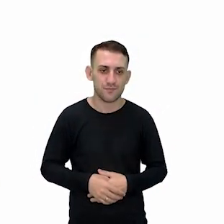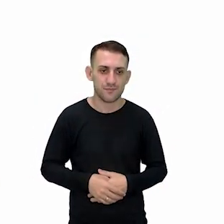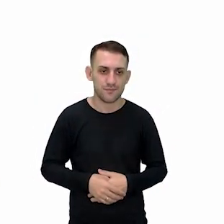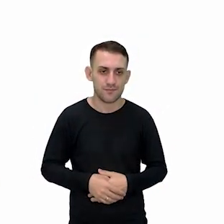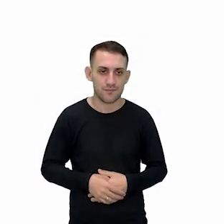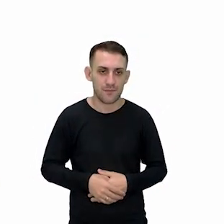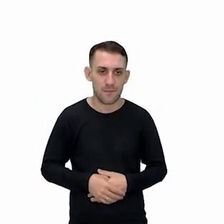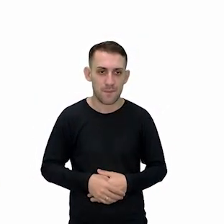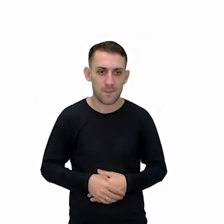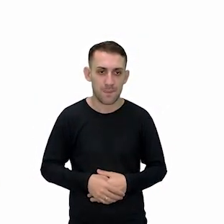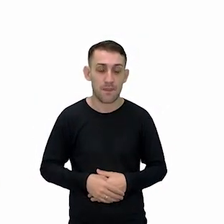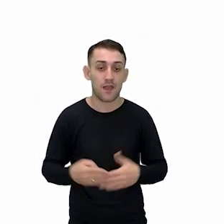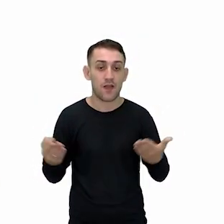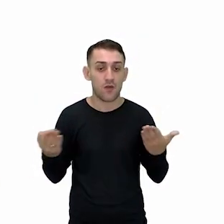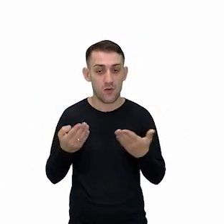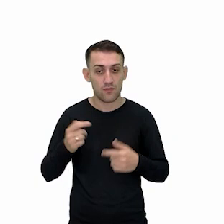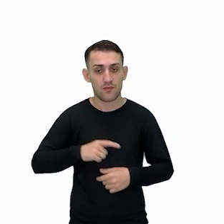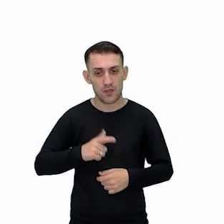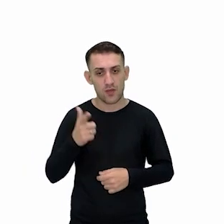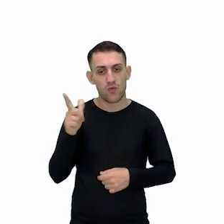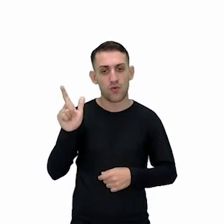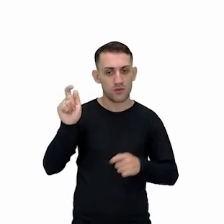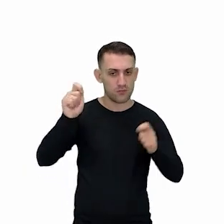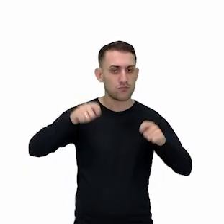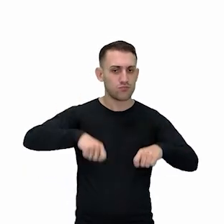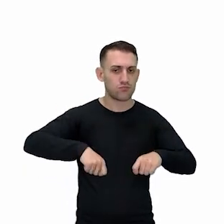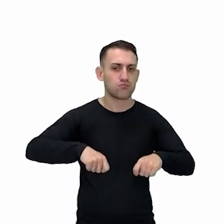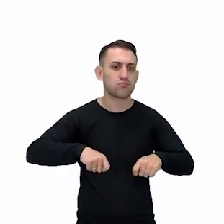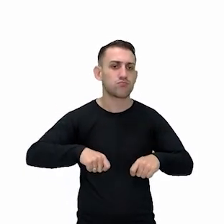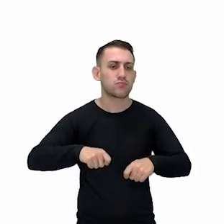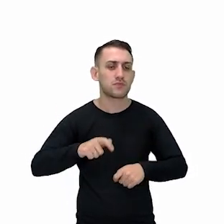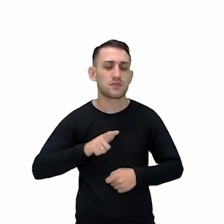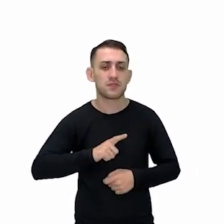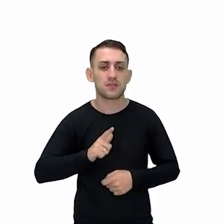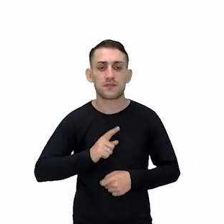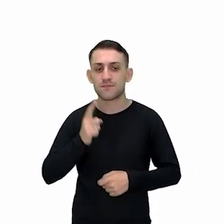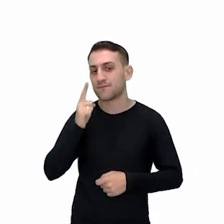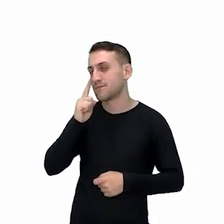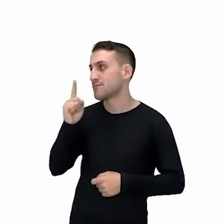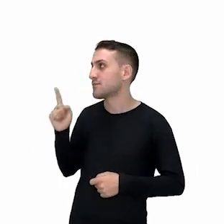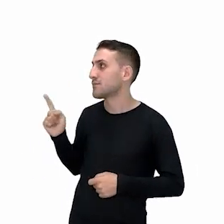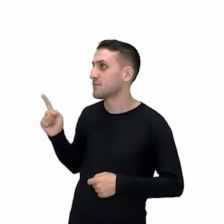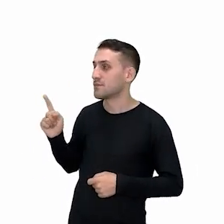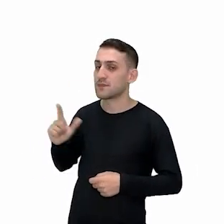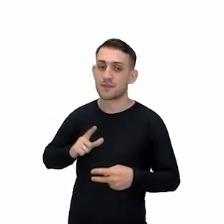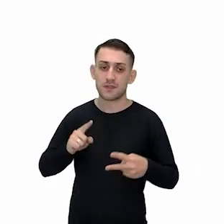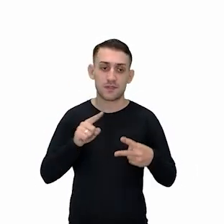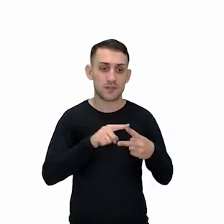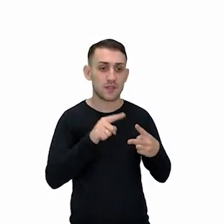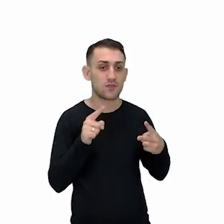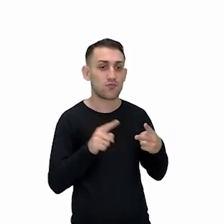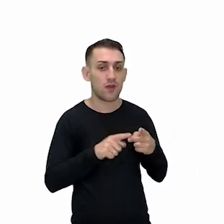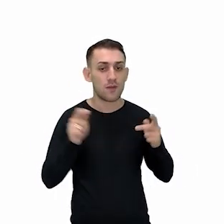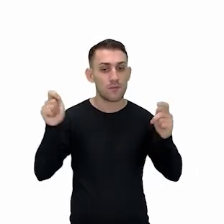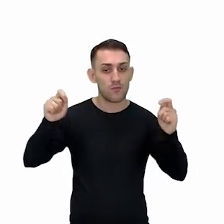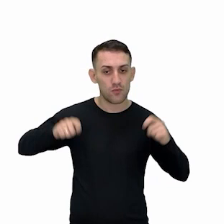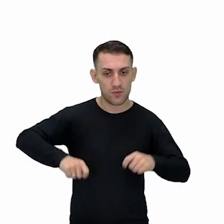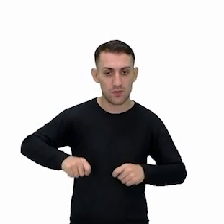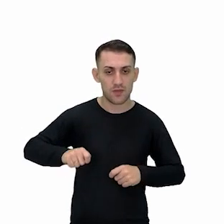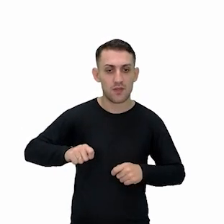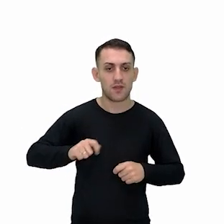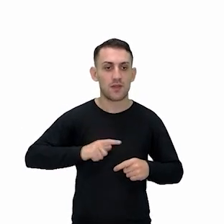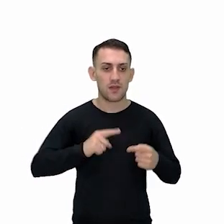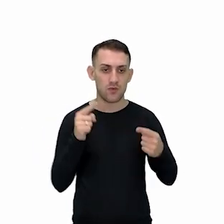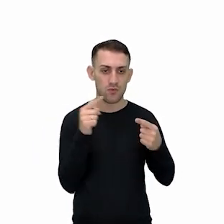Agora, outras possibilidades, tá? Eu trouxe aqui 2 possibilidades, uma para